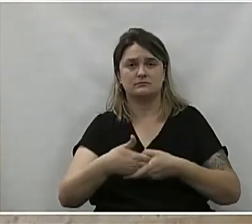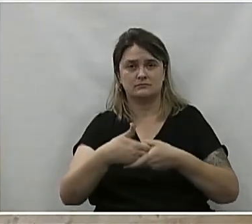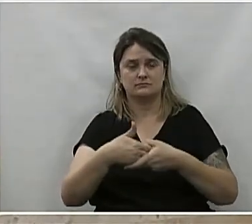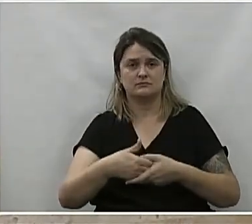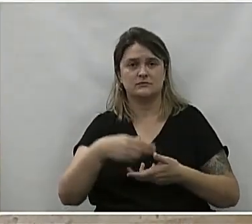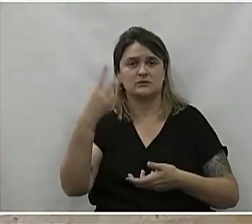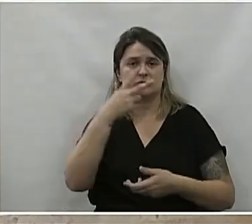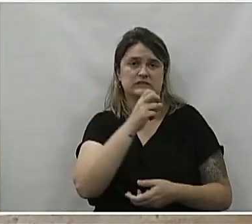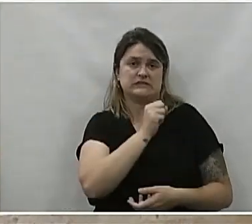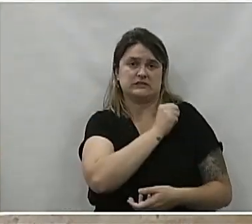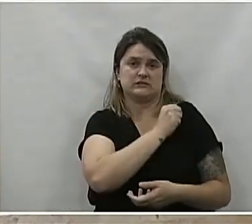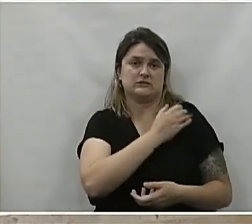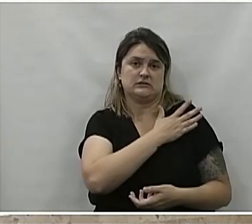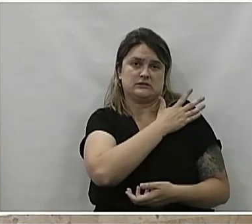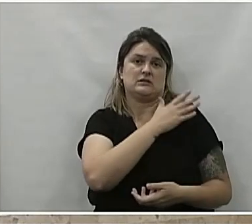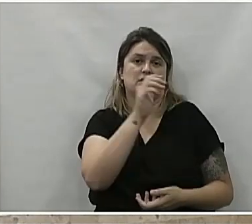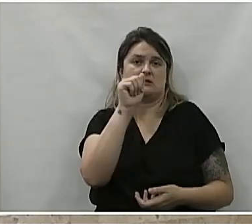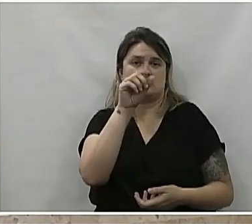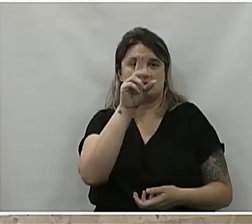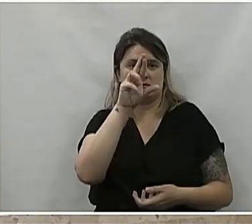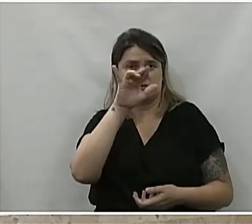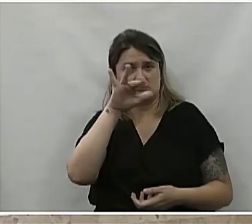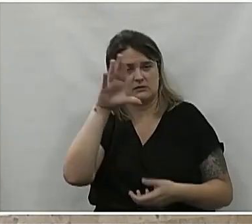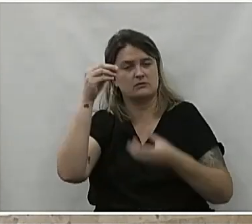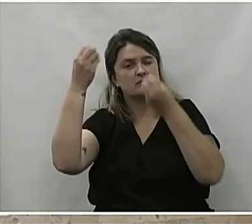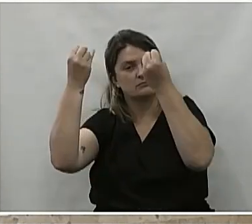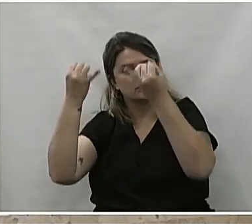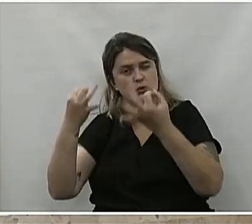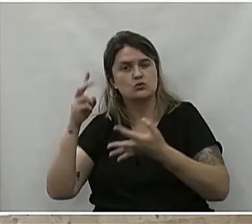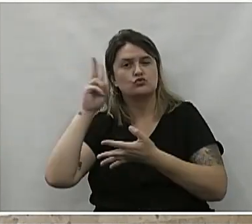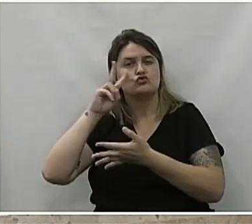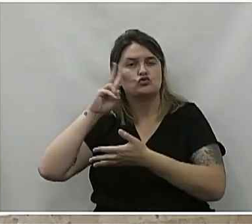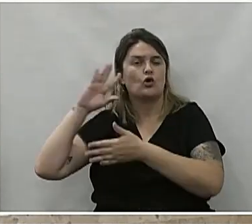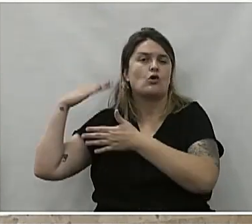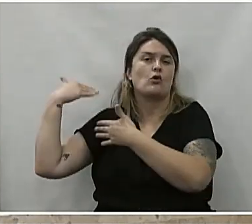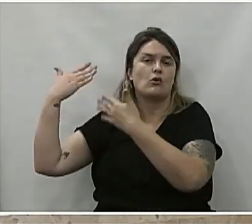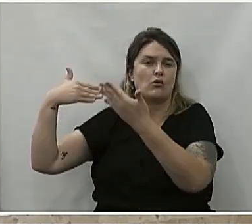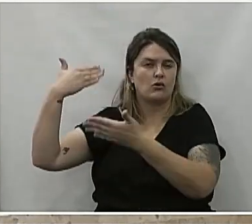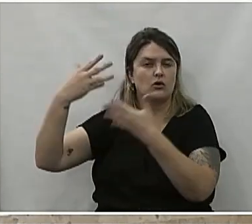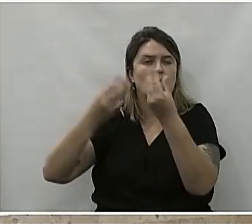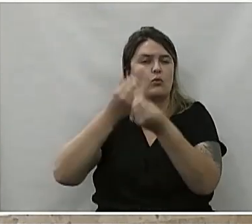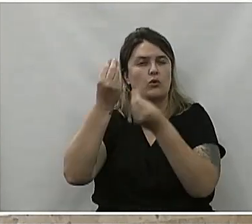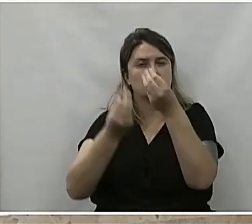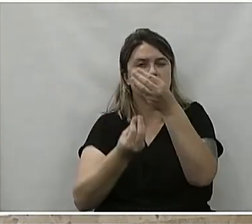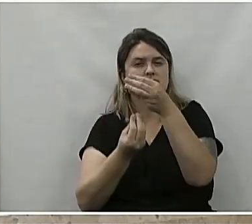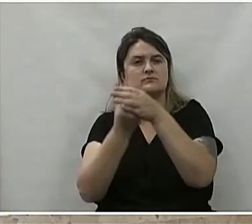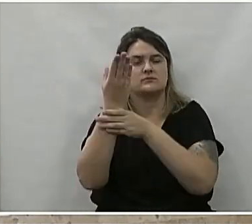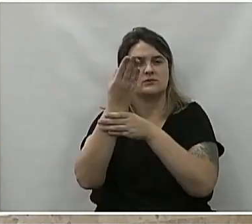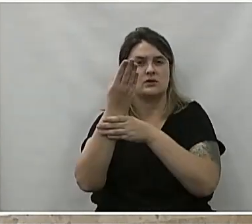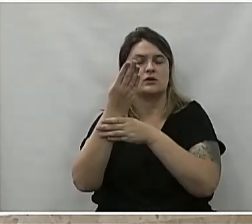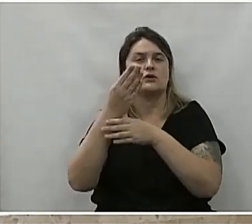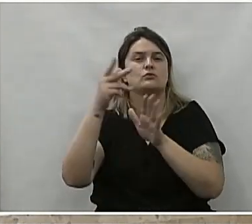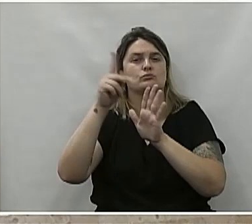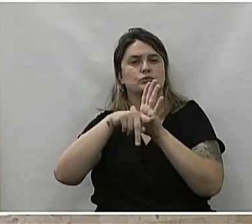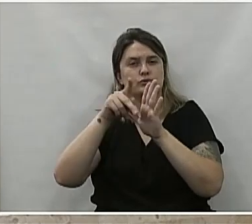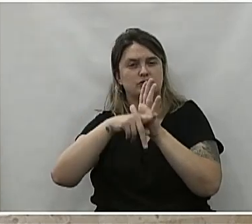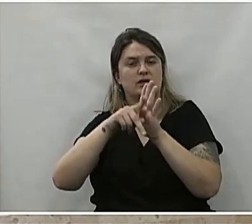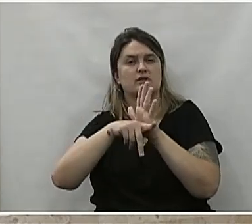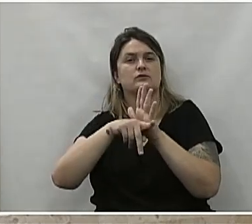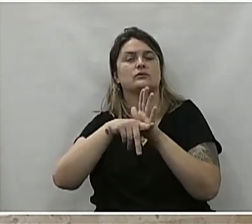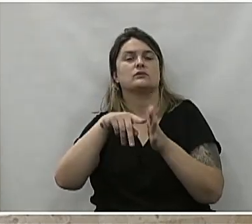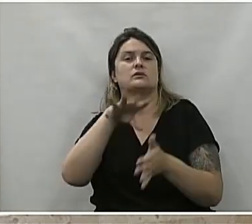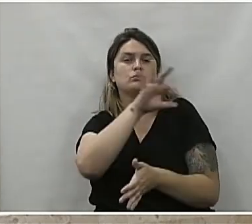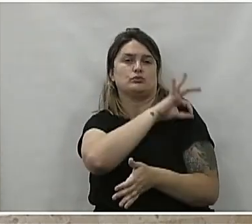O segundo sargento Adriano Qual explanou Aqui A respeito Desse grande Projeto